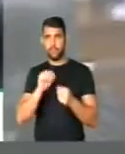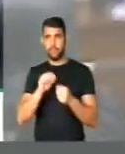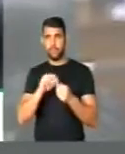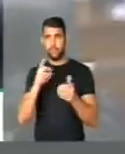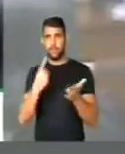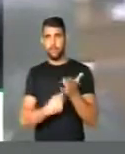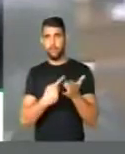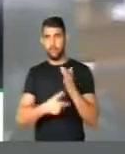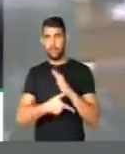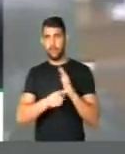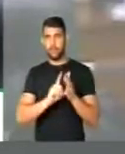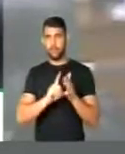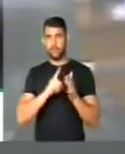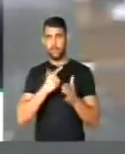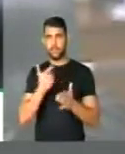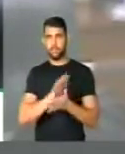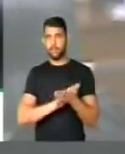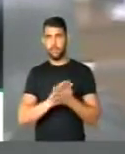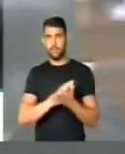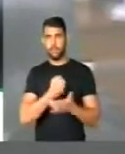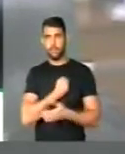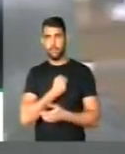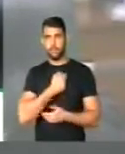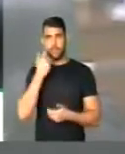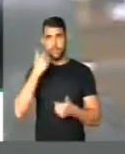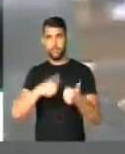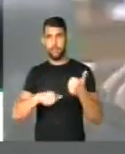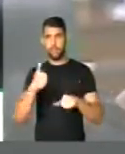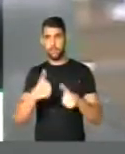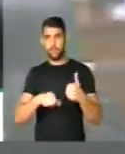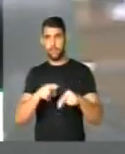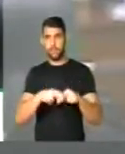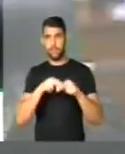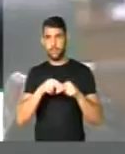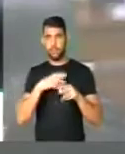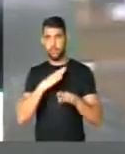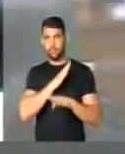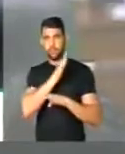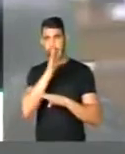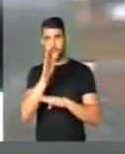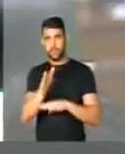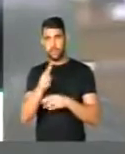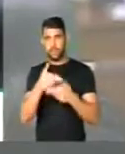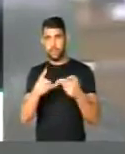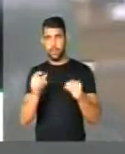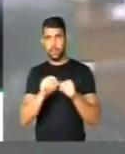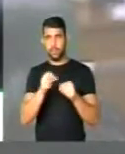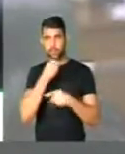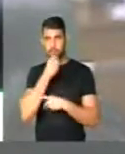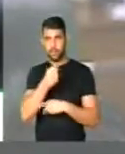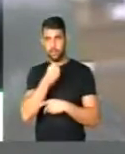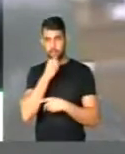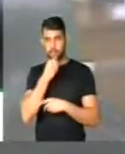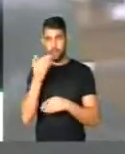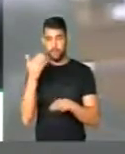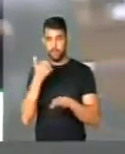o acordo anterior, já que nós não temos número de verificação, eu me dirigi a esse